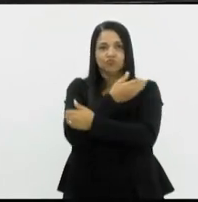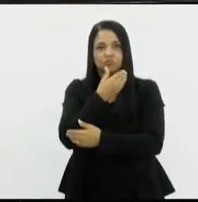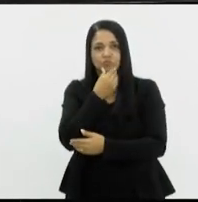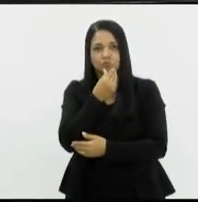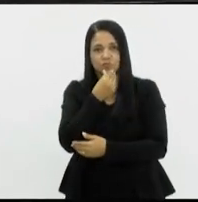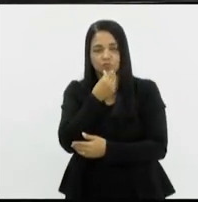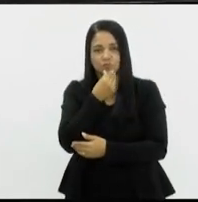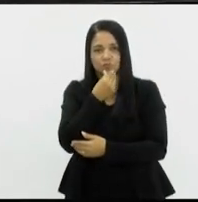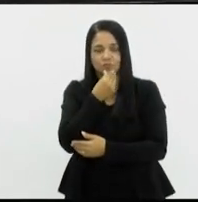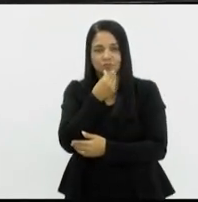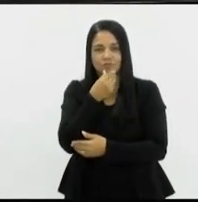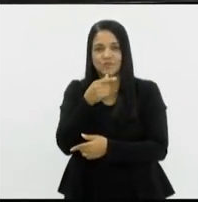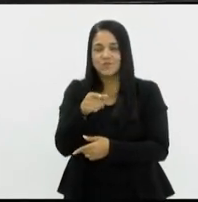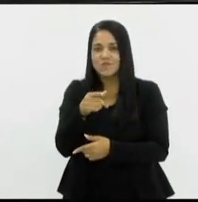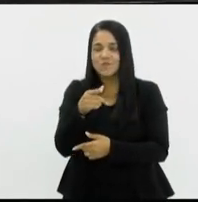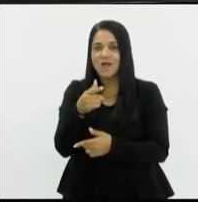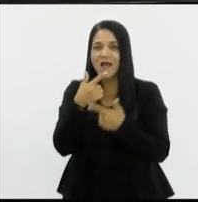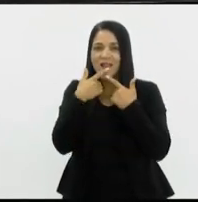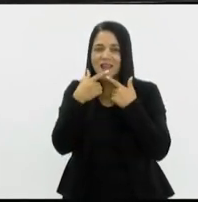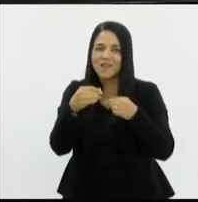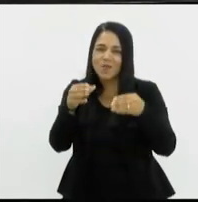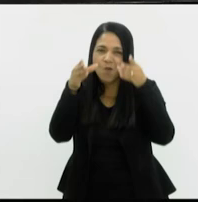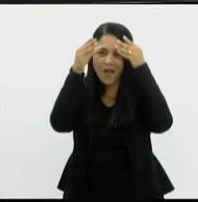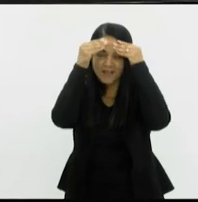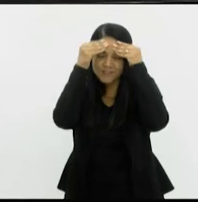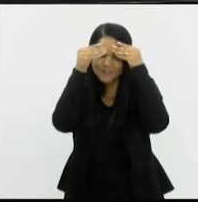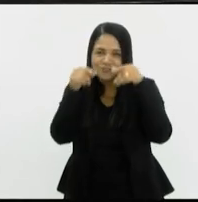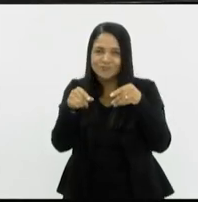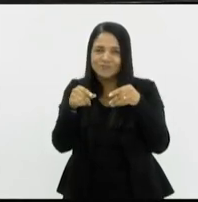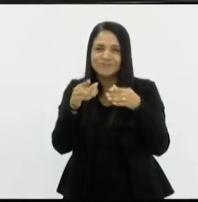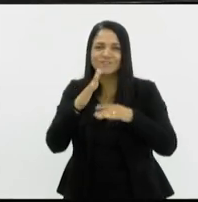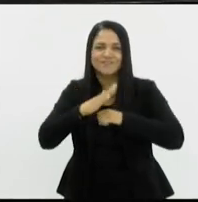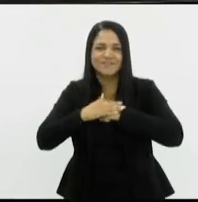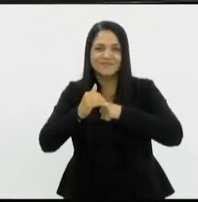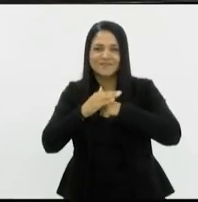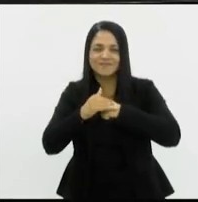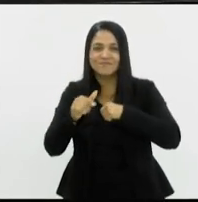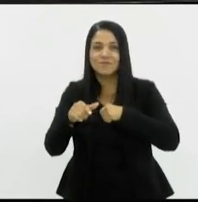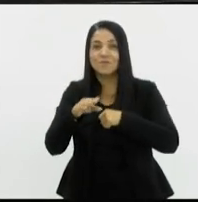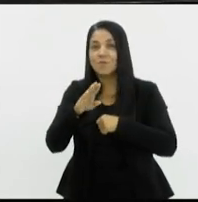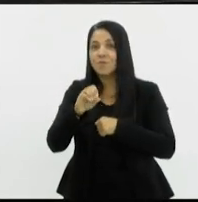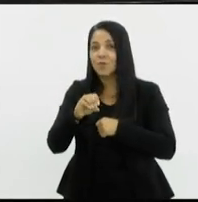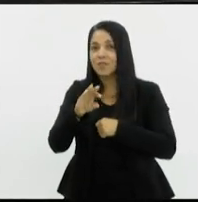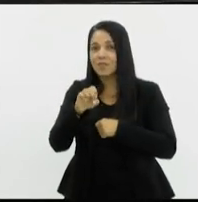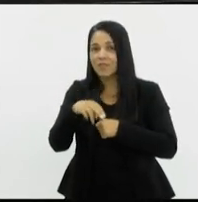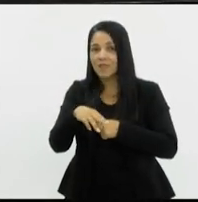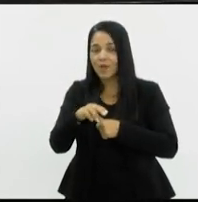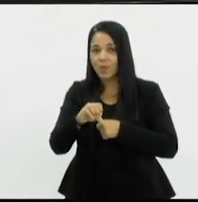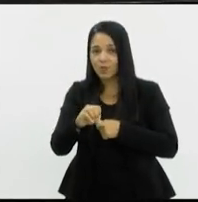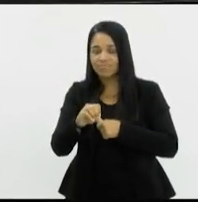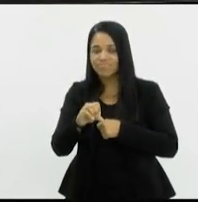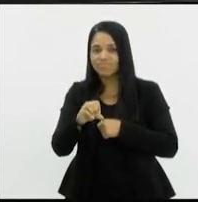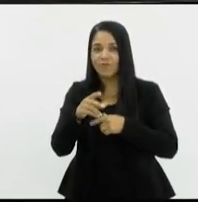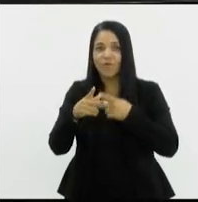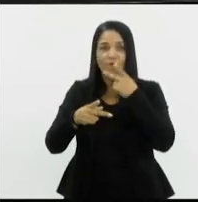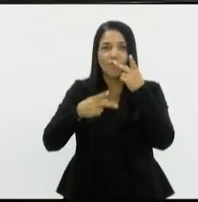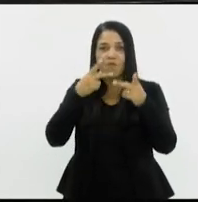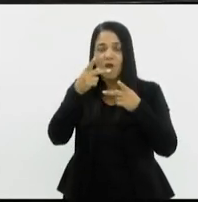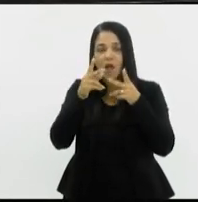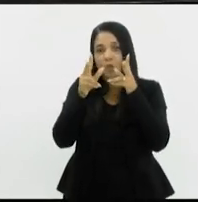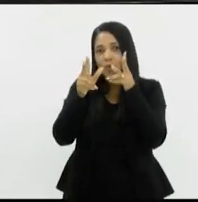bonecos resistem à linguagem da ternura. Até os bonecos falam quando tratados como